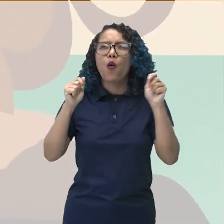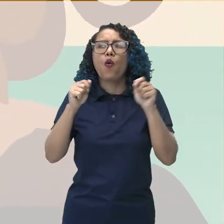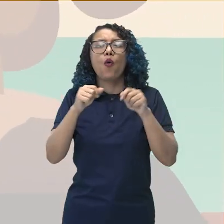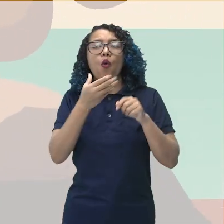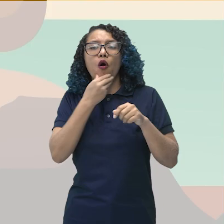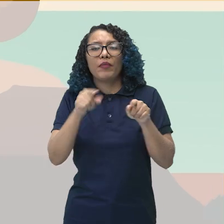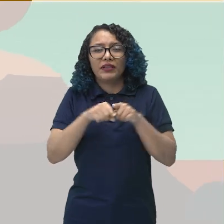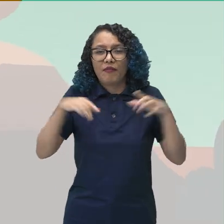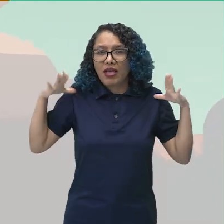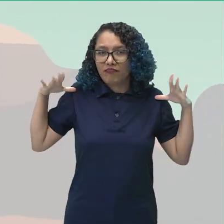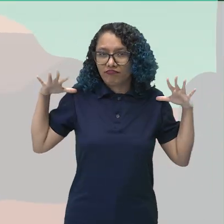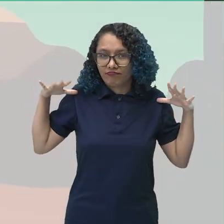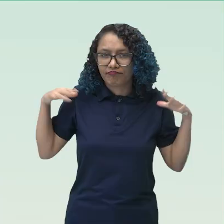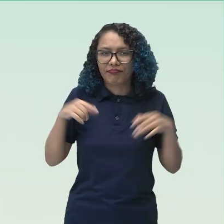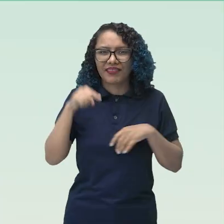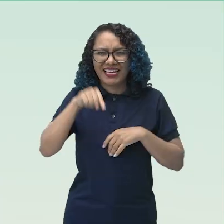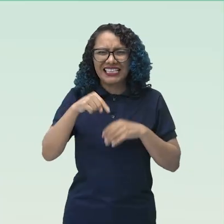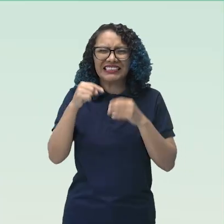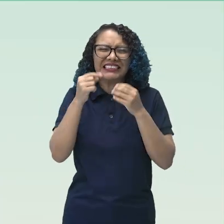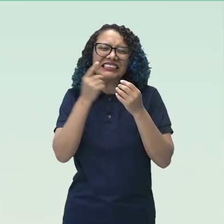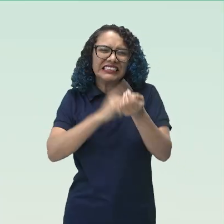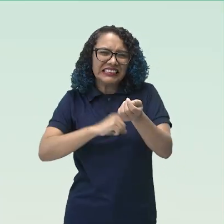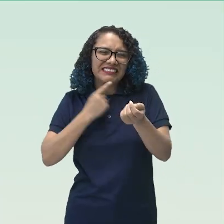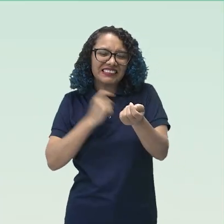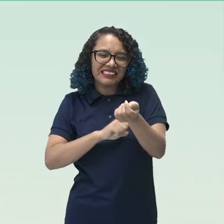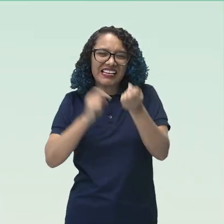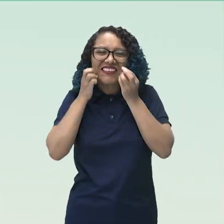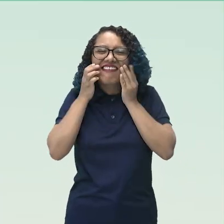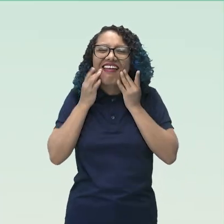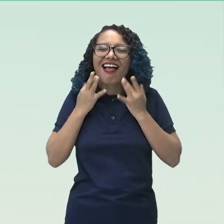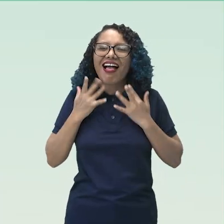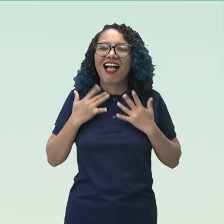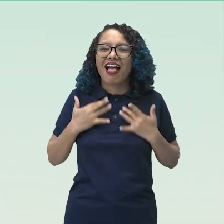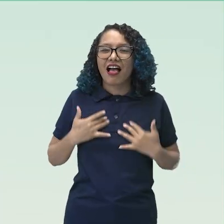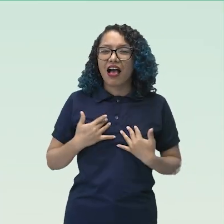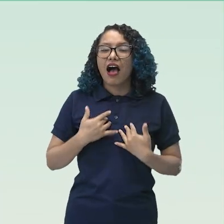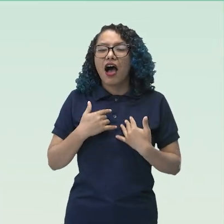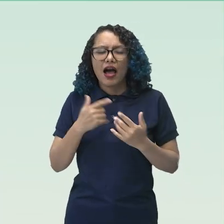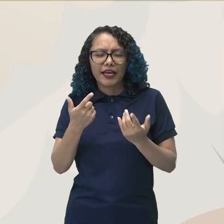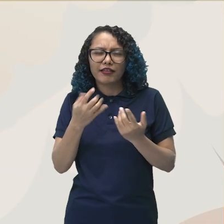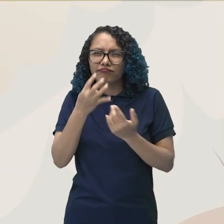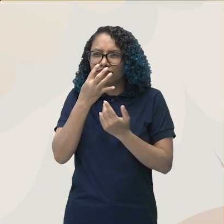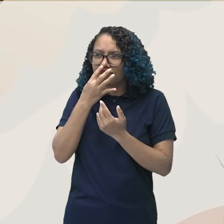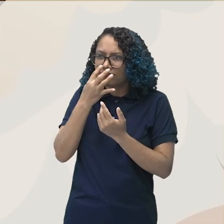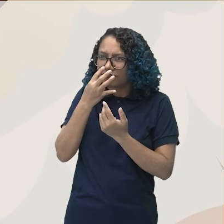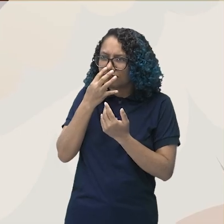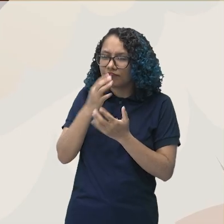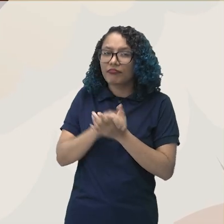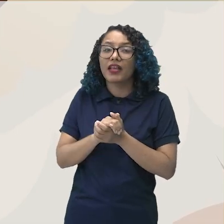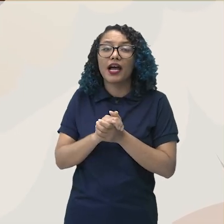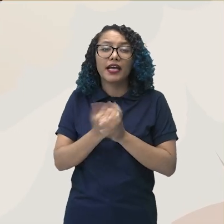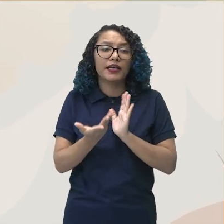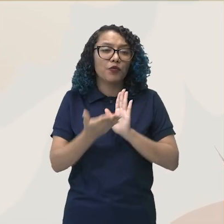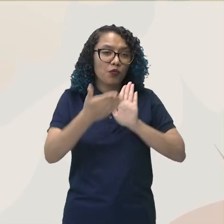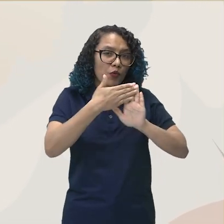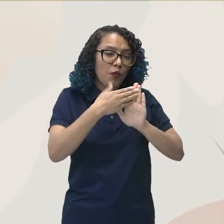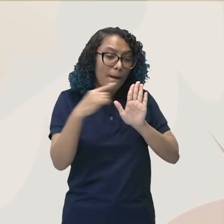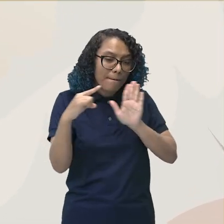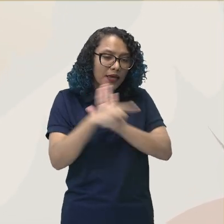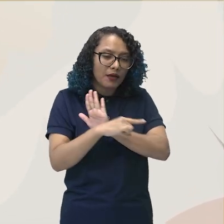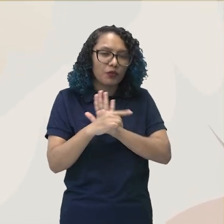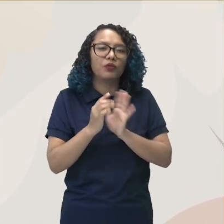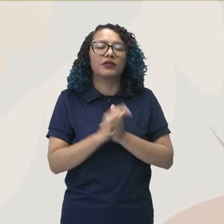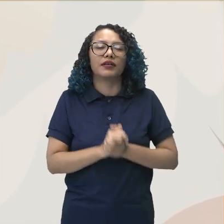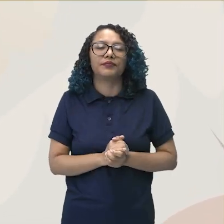suja de sangue, a criatura assustadora encantou Édipo com seu rosto. A terrível esfinge propôs uma charada. A